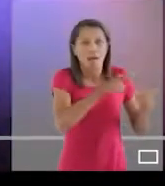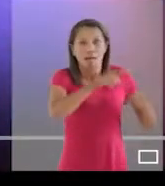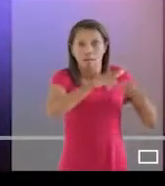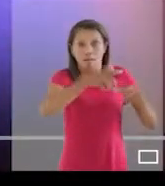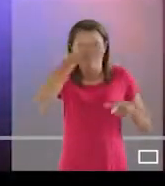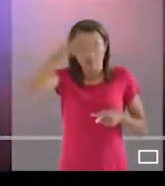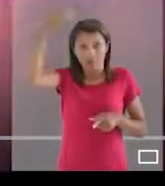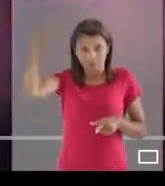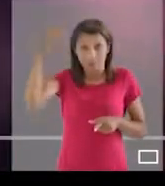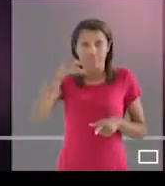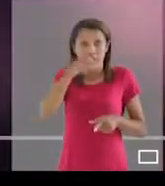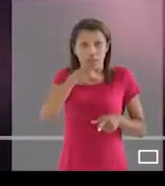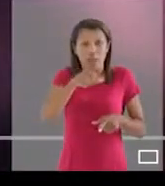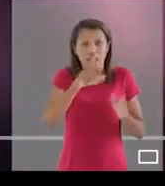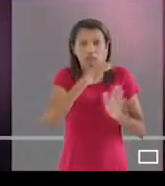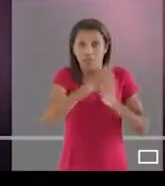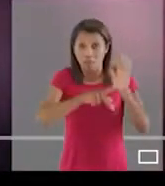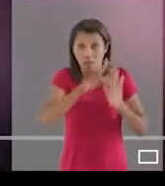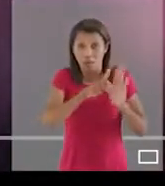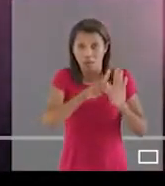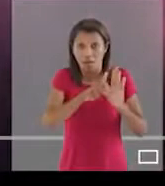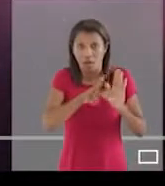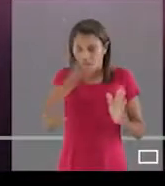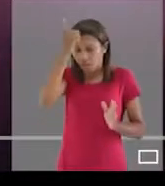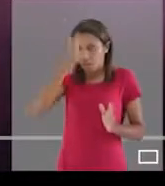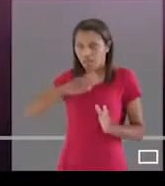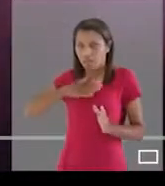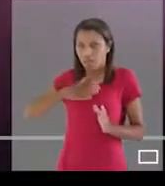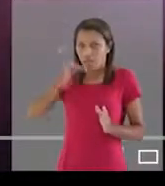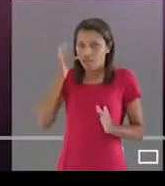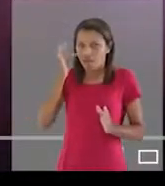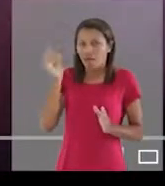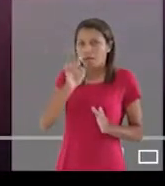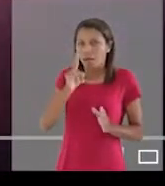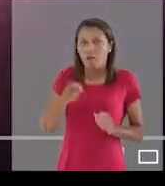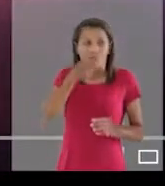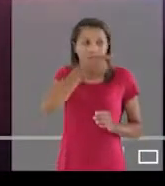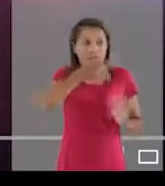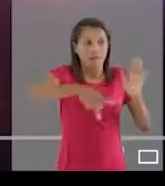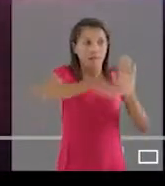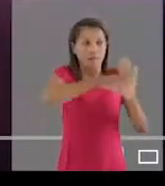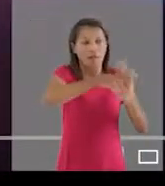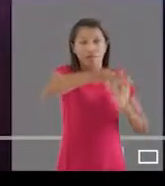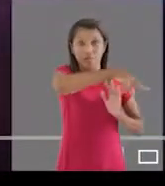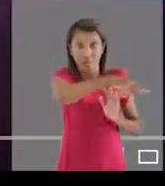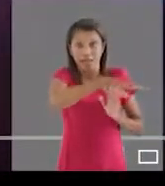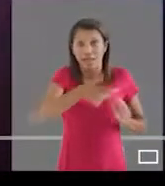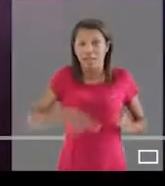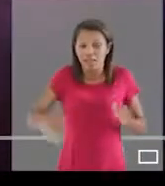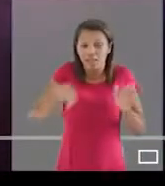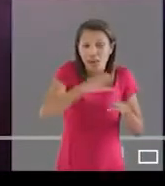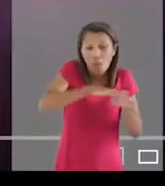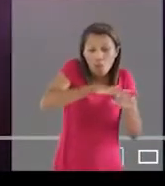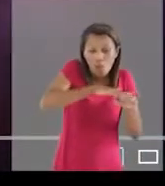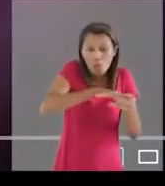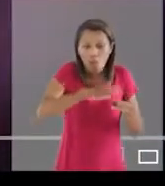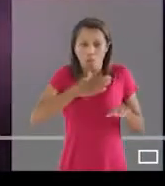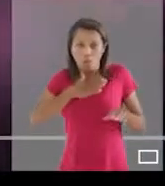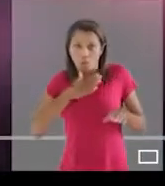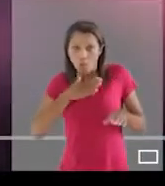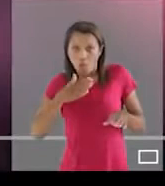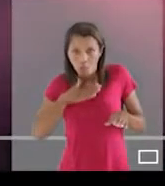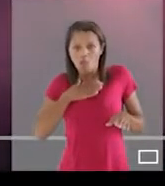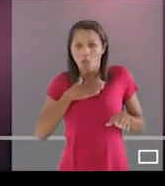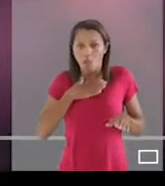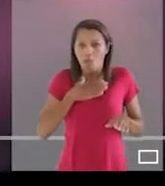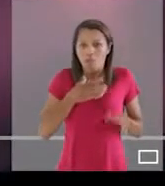trabalho do Neto. E esse programa não foi ideia minha, foi ideia dele. Ele chegou para mim e me